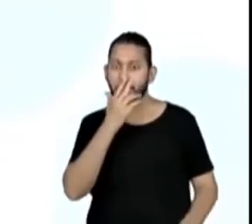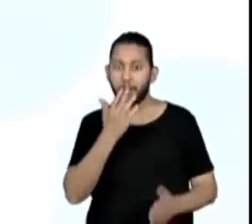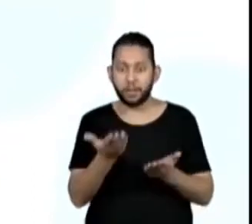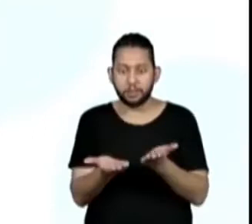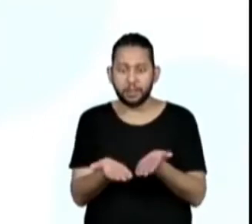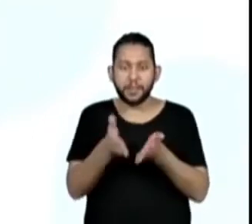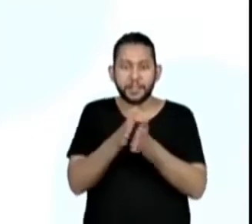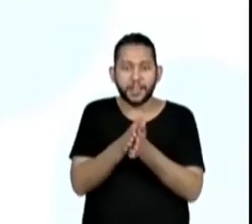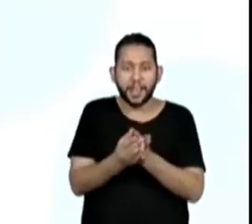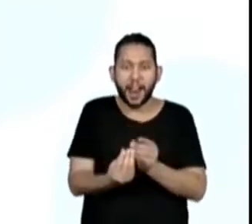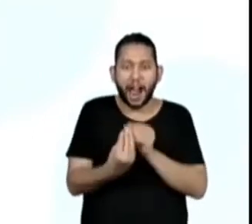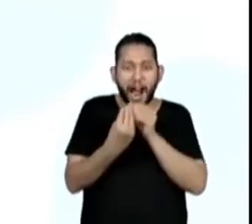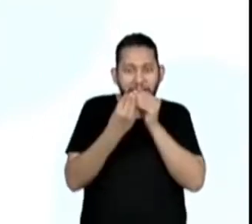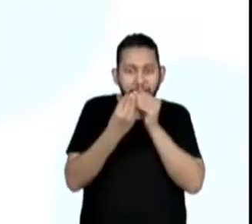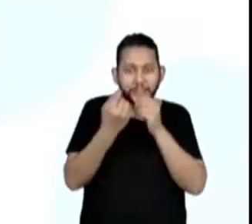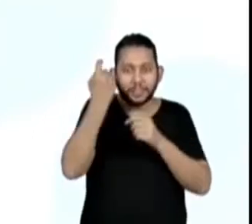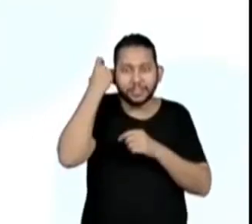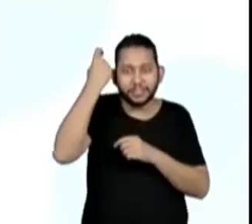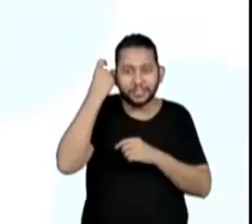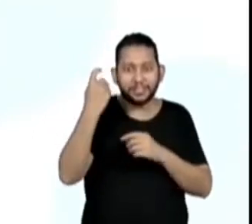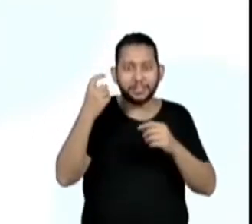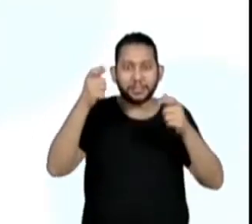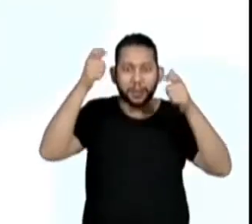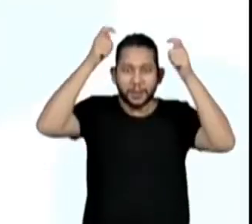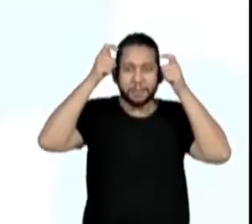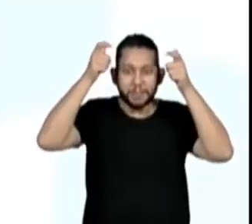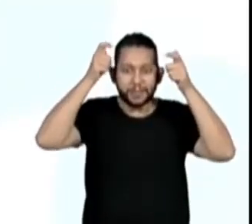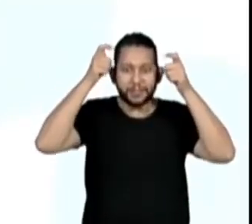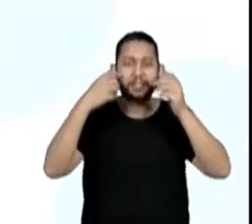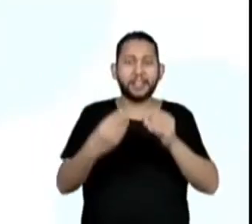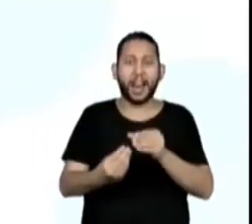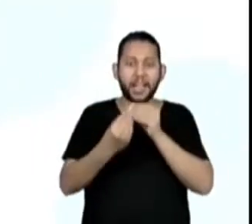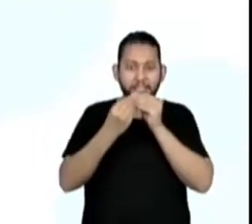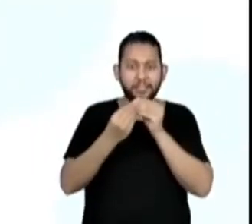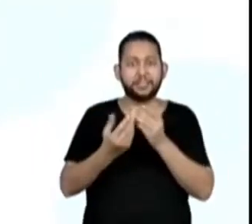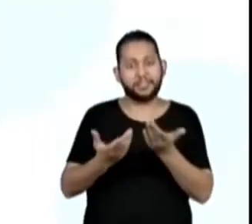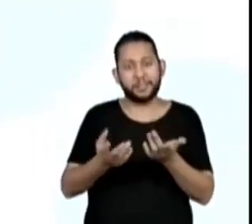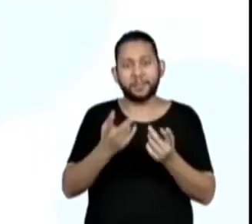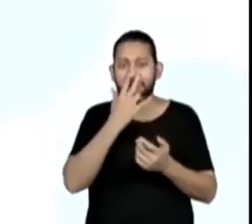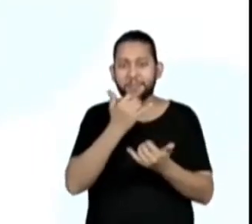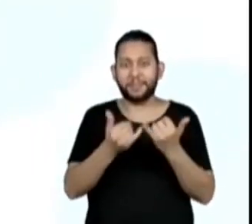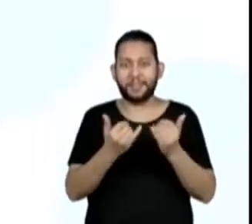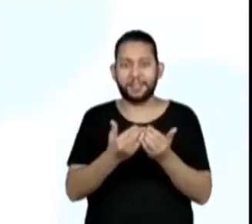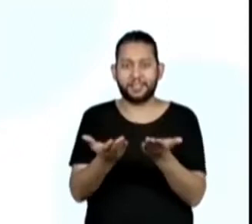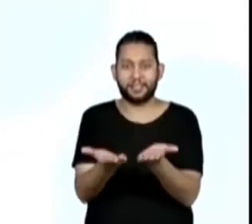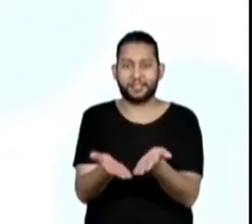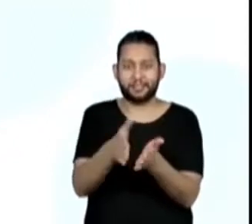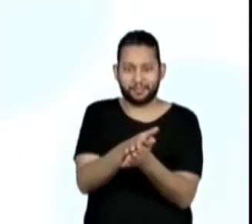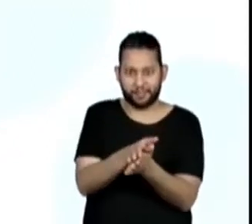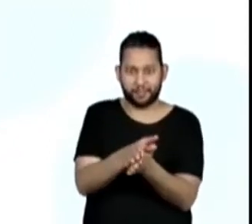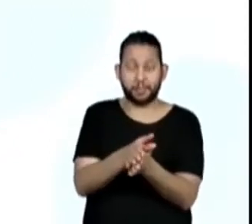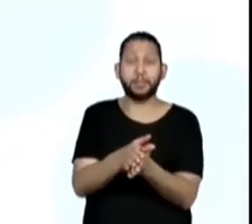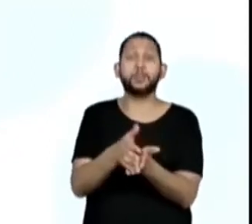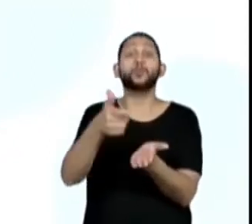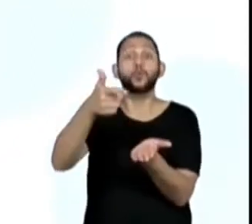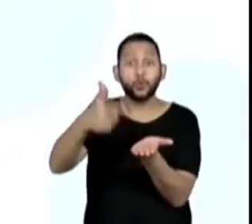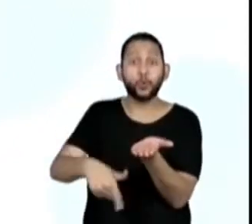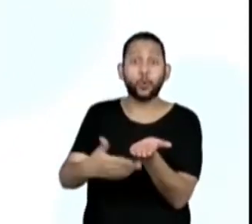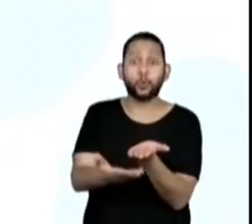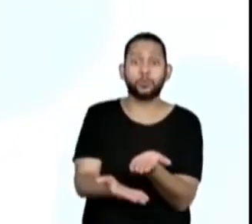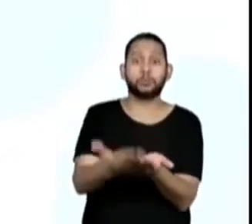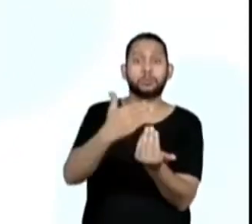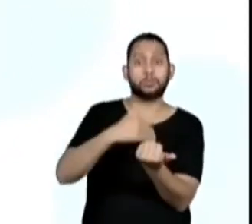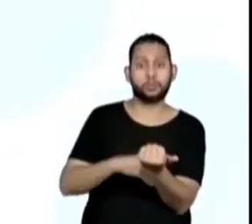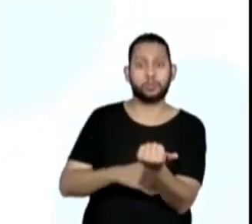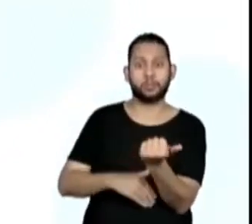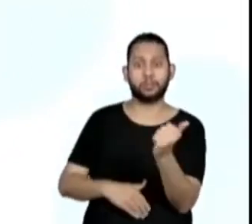Em seguida, vocês dobram novamente ao meio. Vocês vão utilizar 1/4 dessa figura para poder